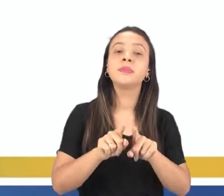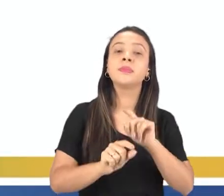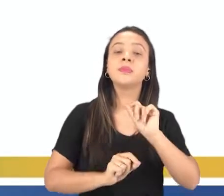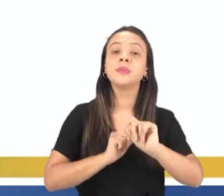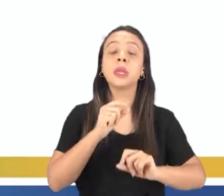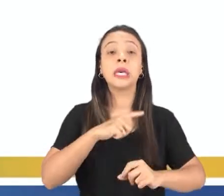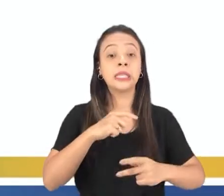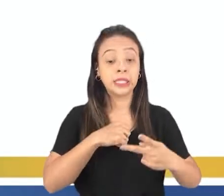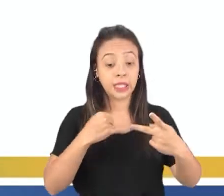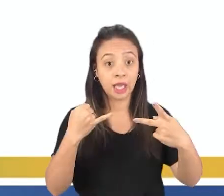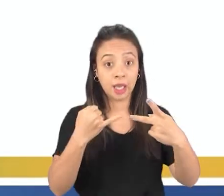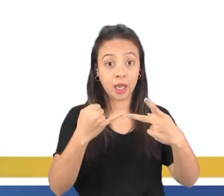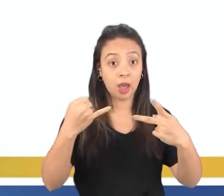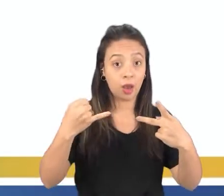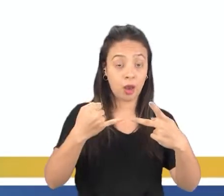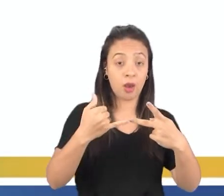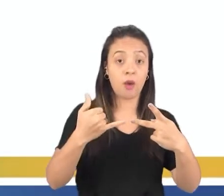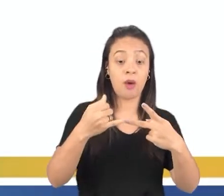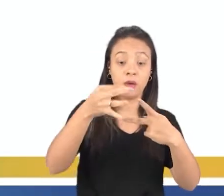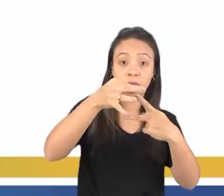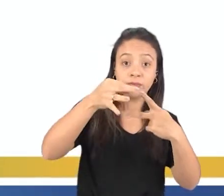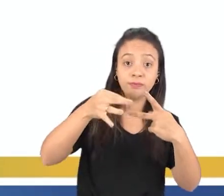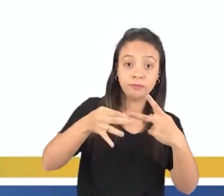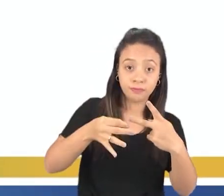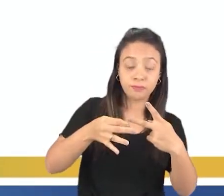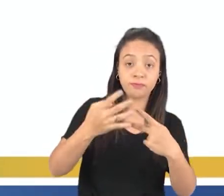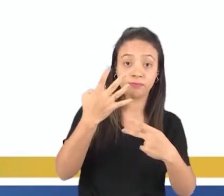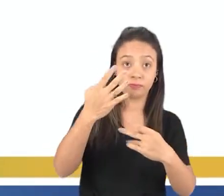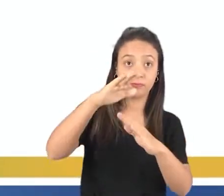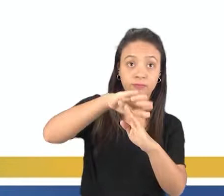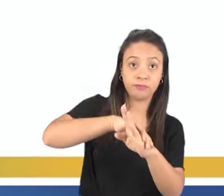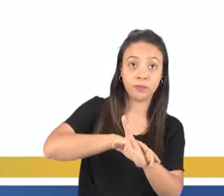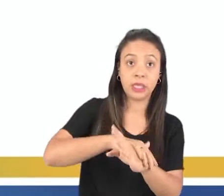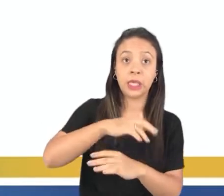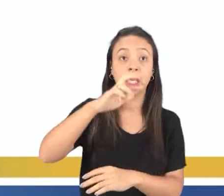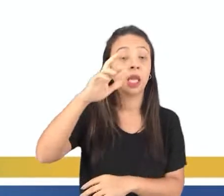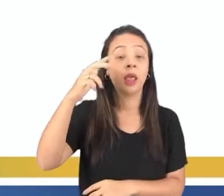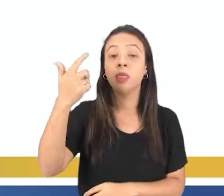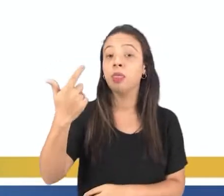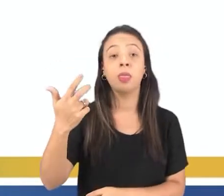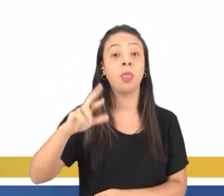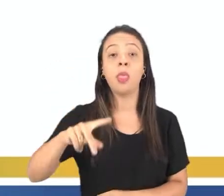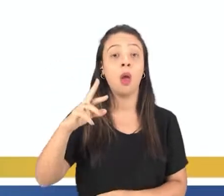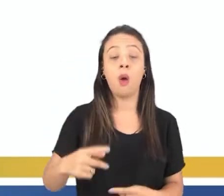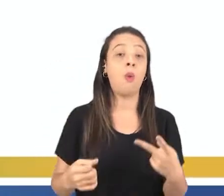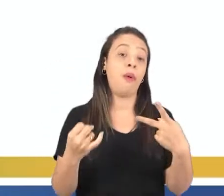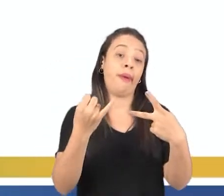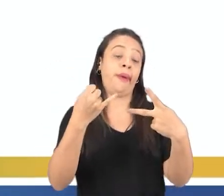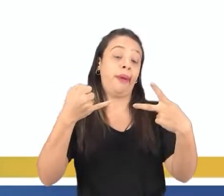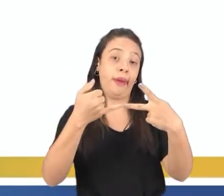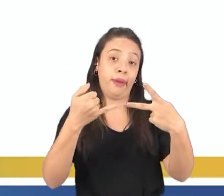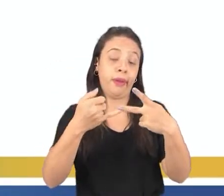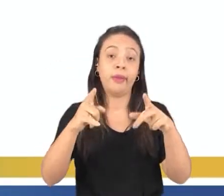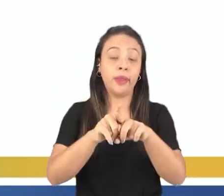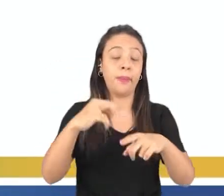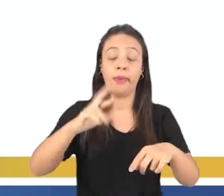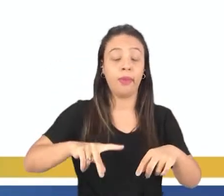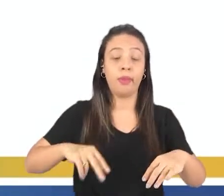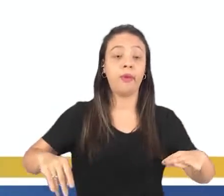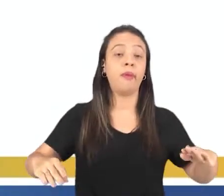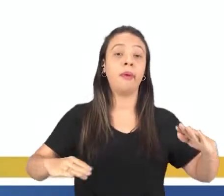há quadriláteros, figuras, polígonos de 4 lados, que não são nem paralelogramos, nem trapézios. Alguns exemplos